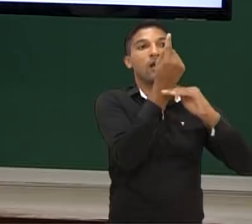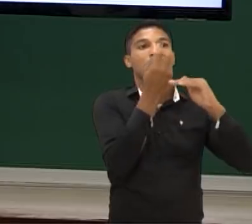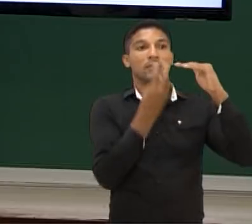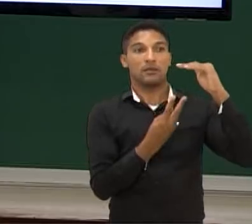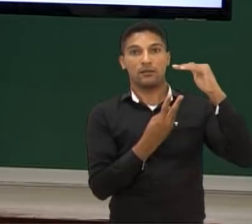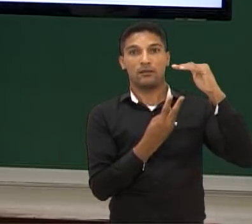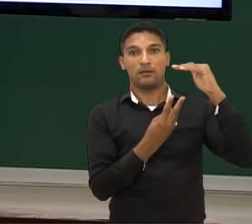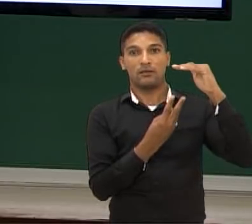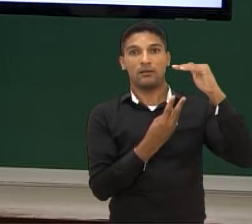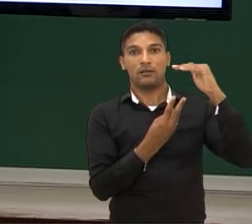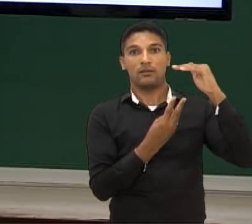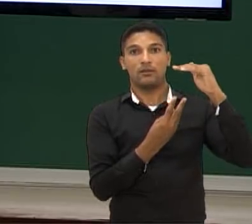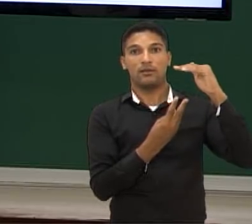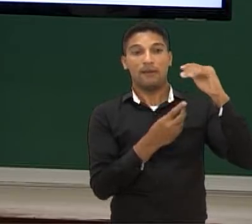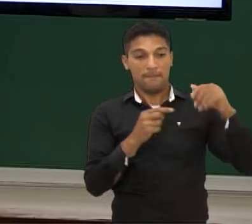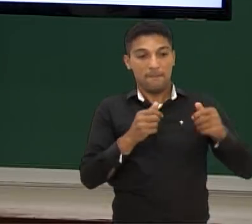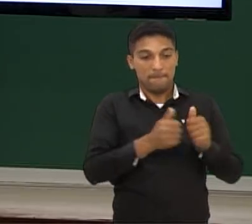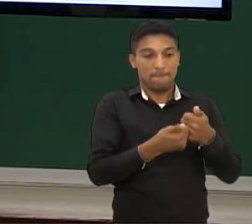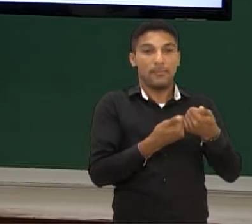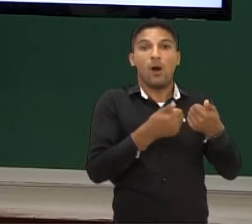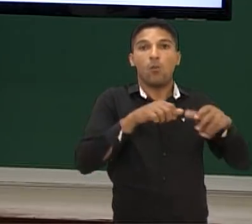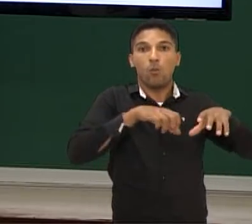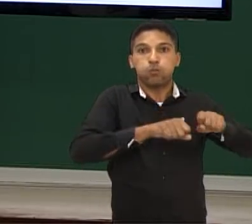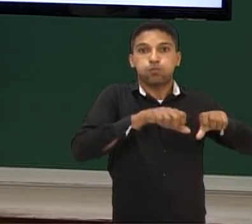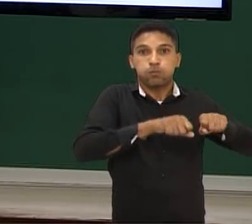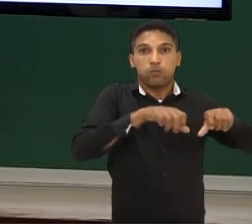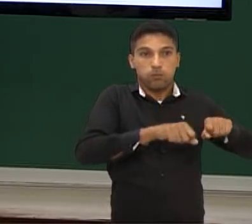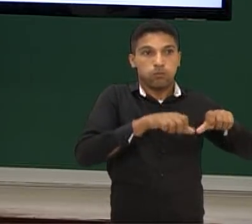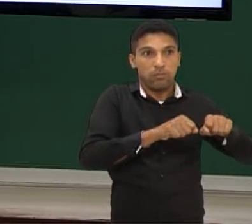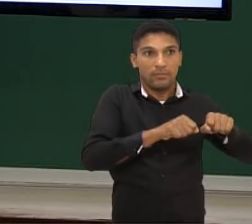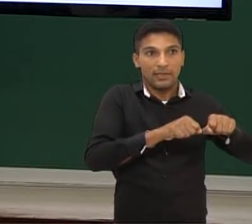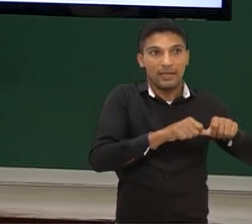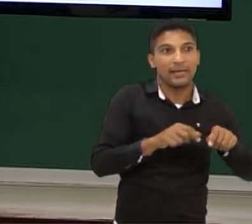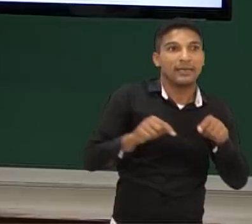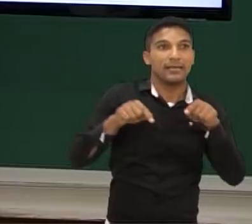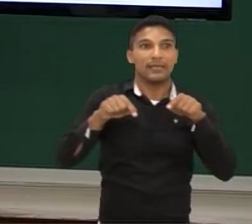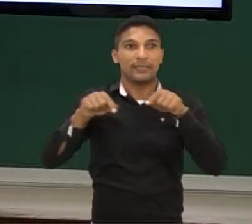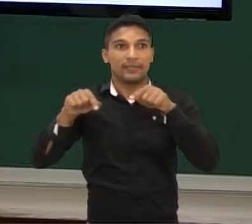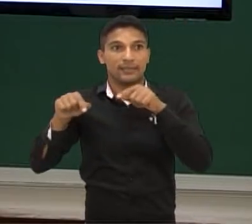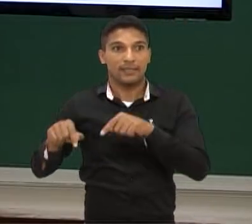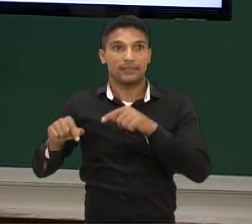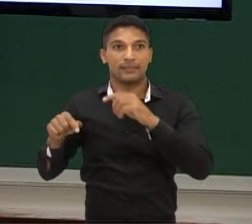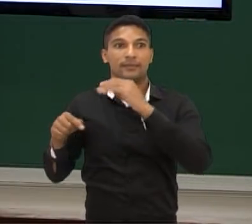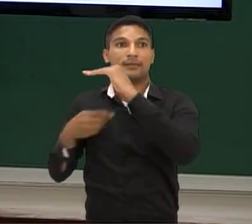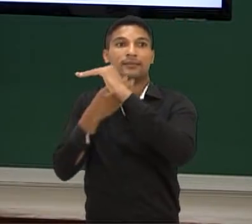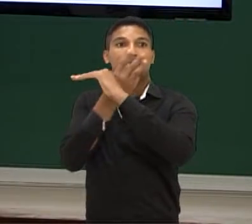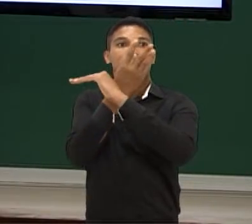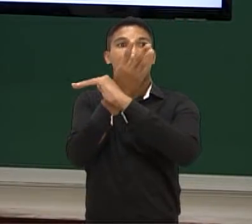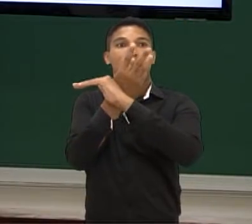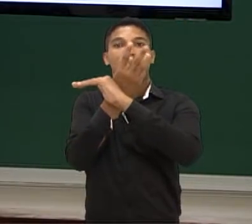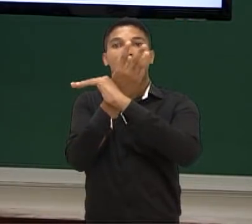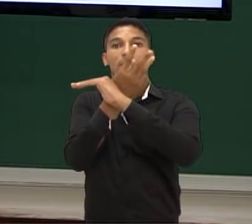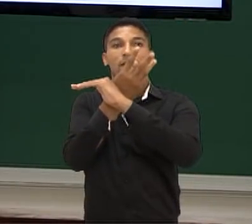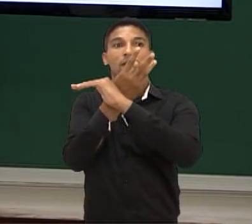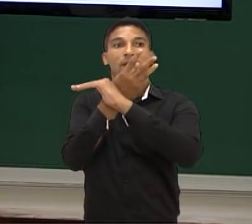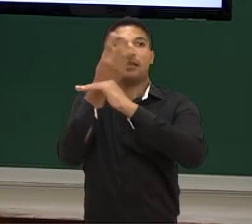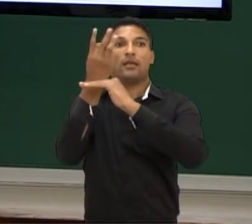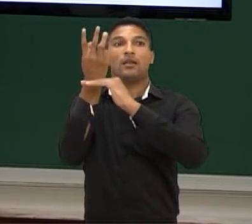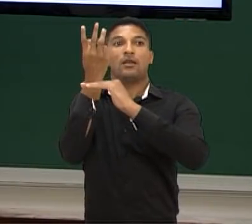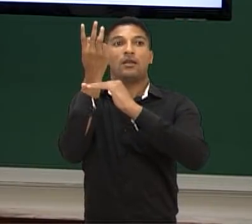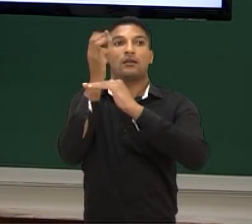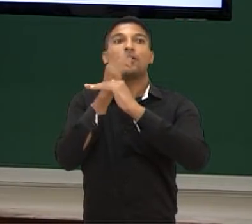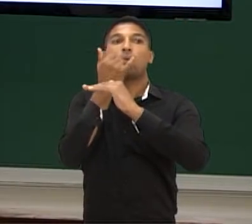que é necessário para fazer os pães, certo? Então, percebam aqui. Como que a professora trouxe? 1,5 kg, não é